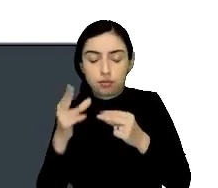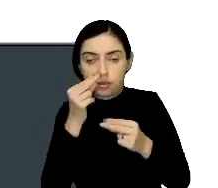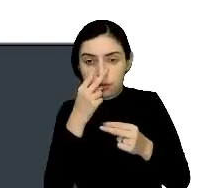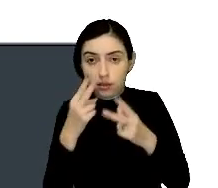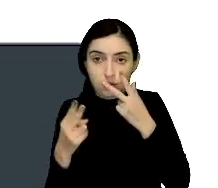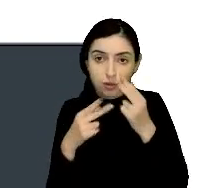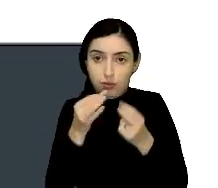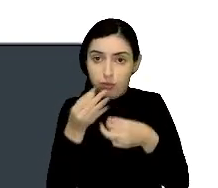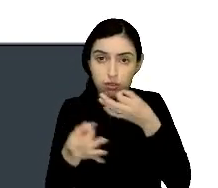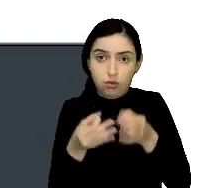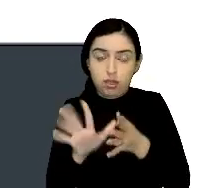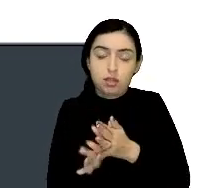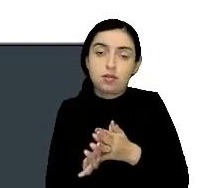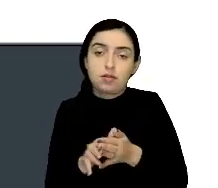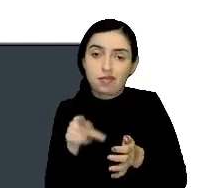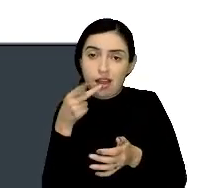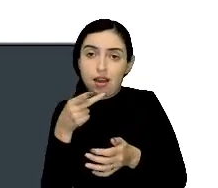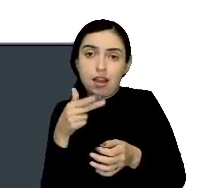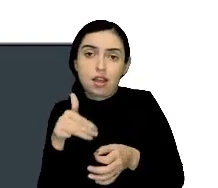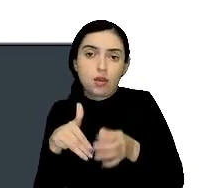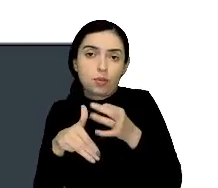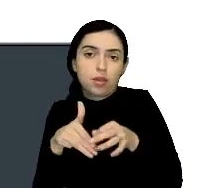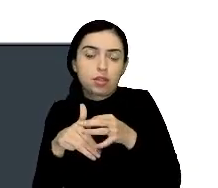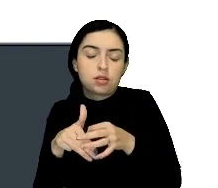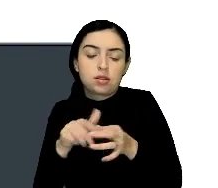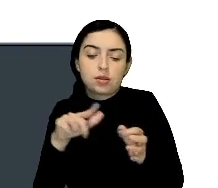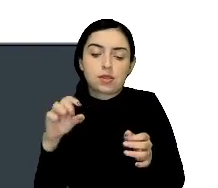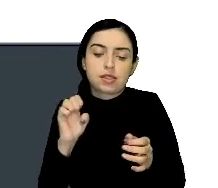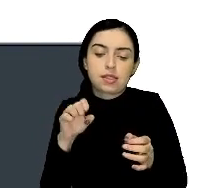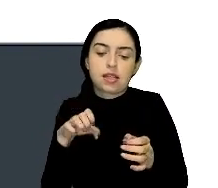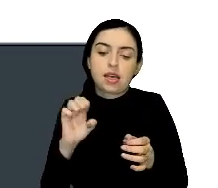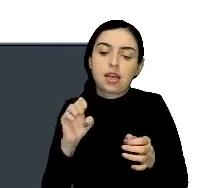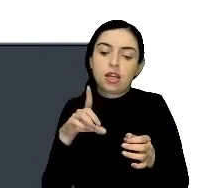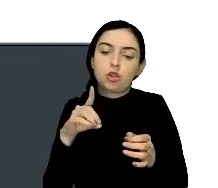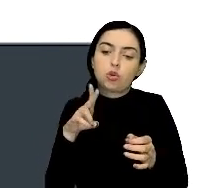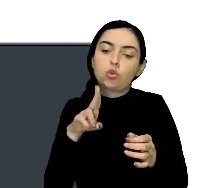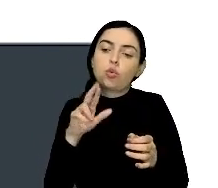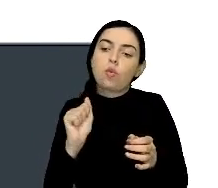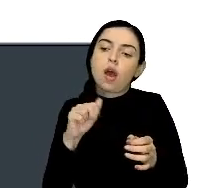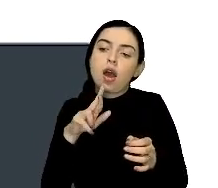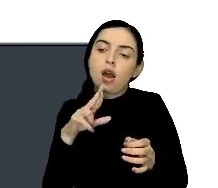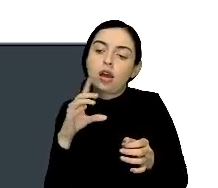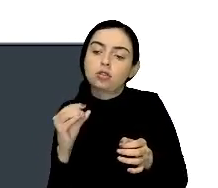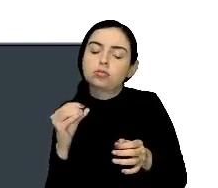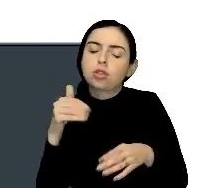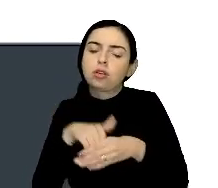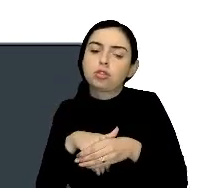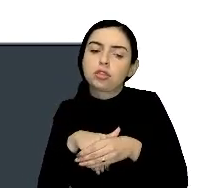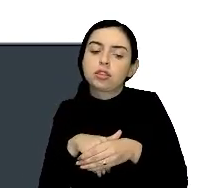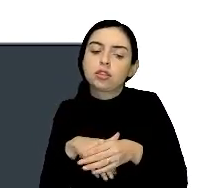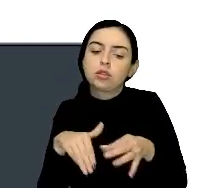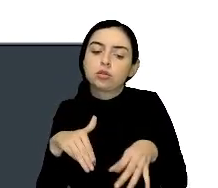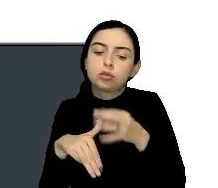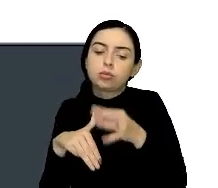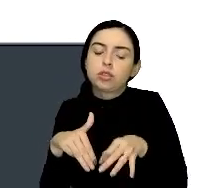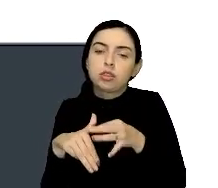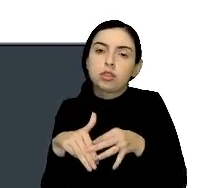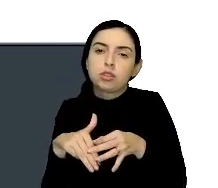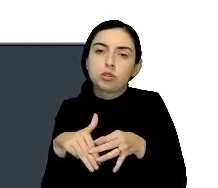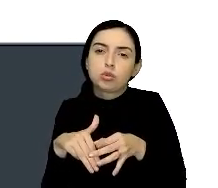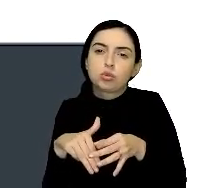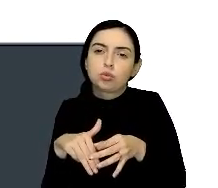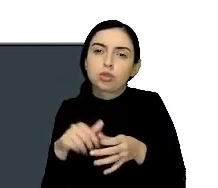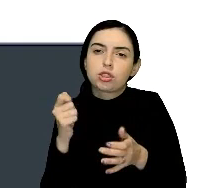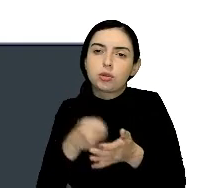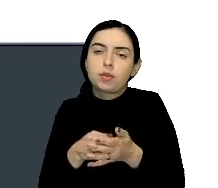ao ex-ministro José Eduardo Cardoso, que a decisão do ministro, foi ele que determinou a perda